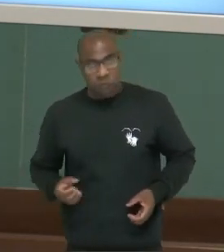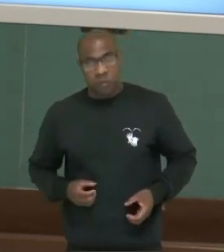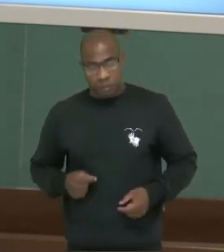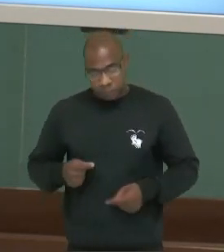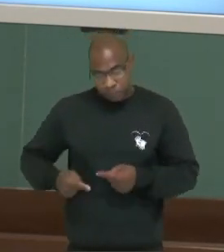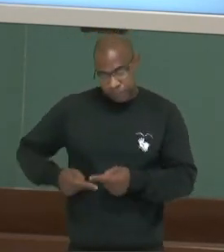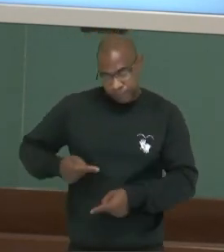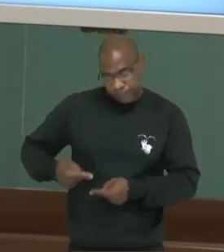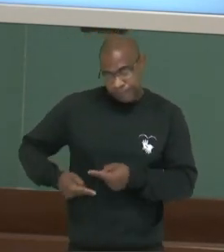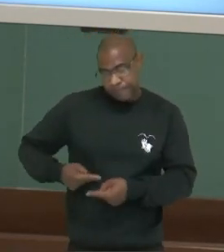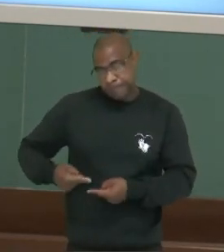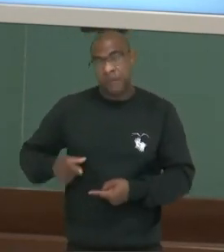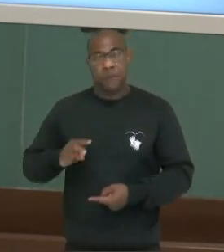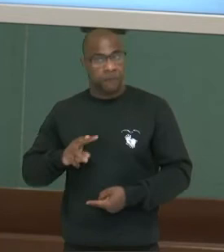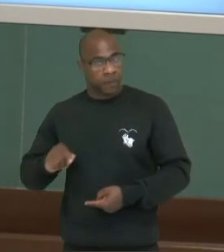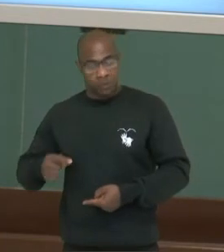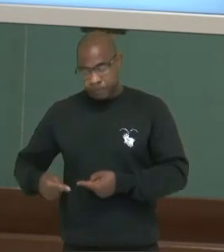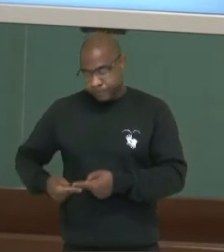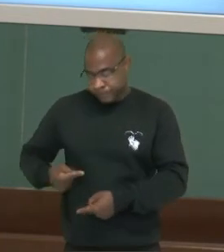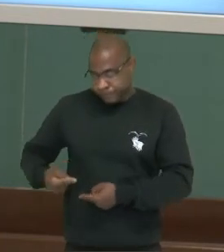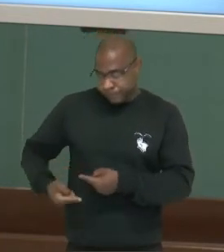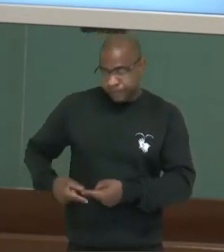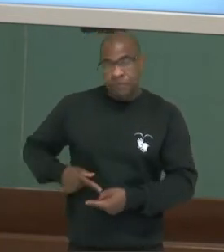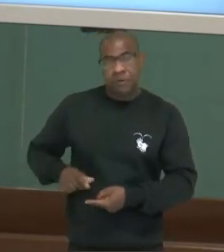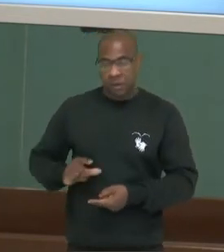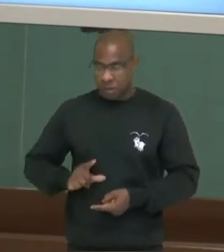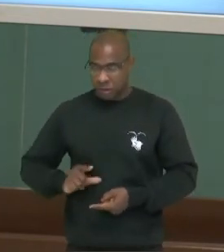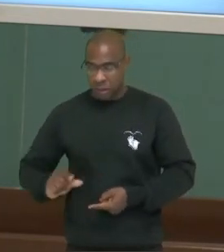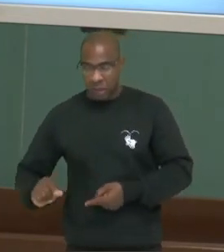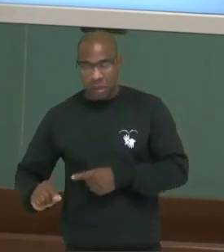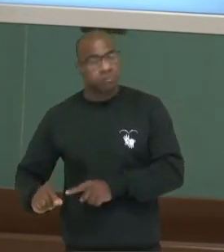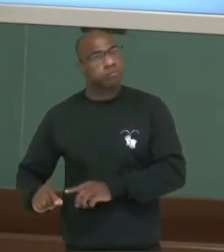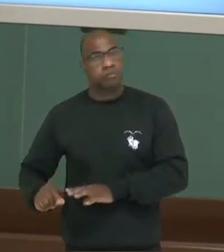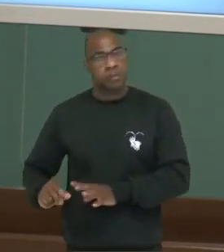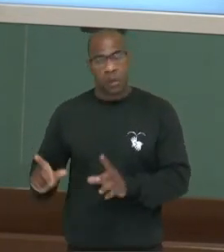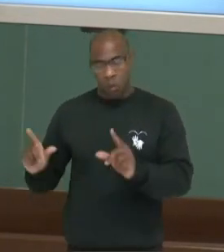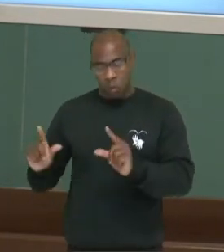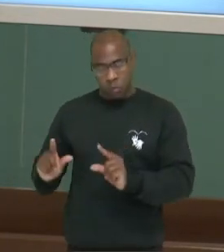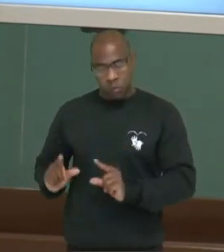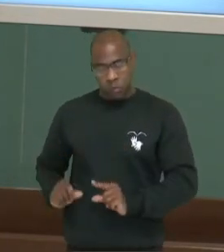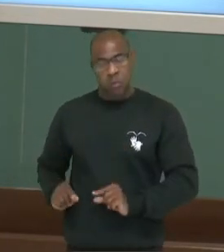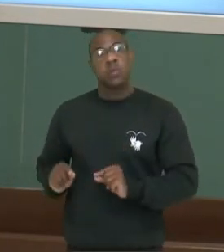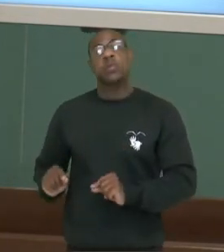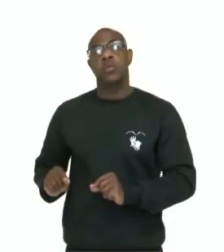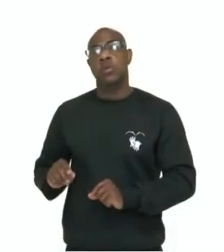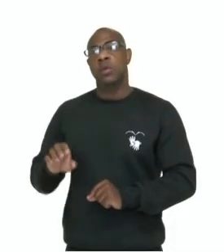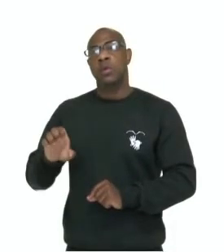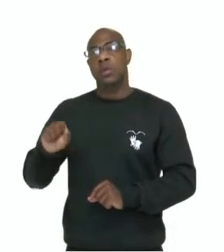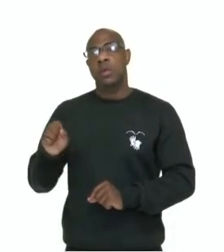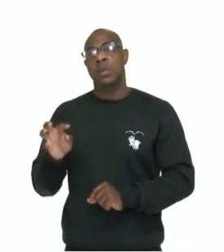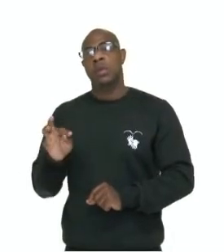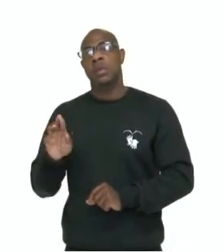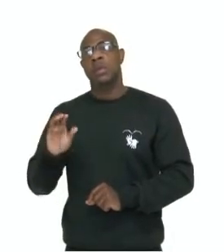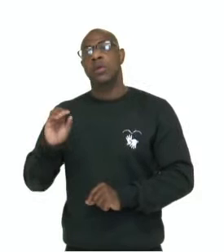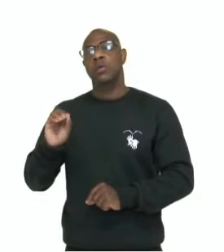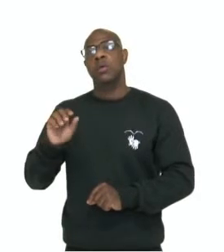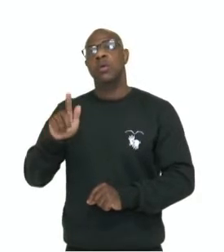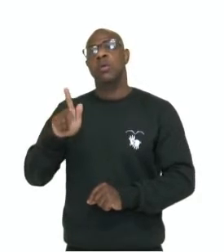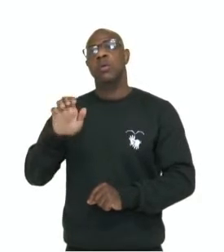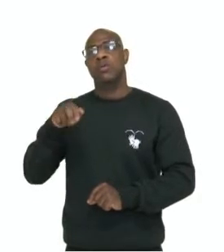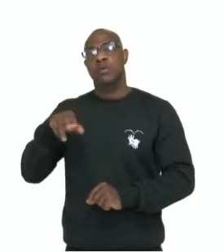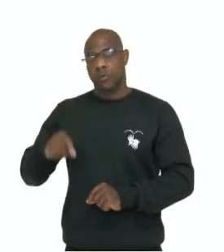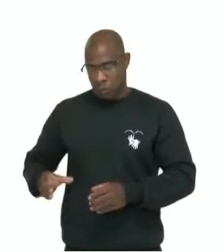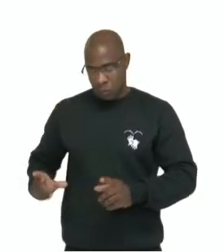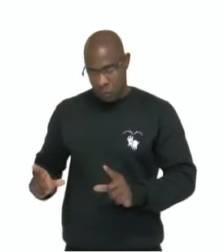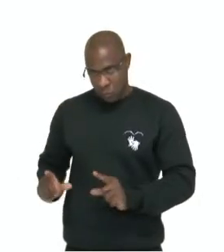degenerar, ele vai sair, diminui a produção do estrógeno, diminui a progesterona, não